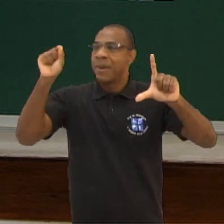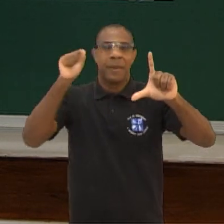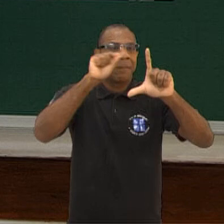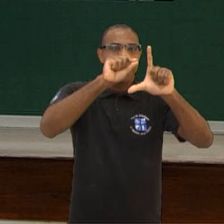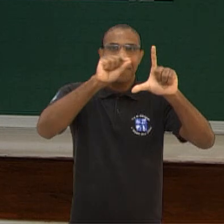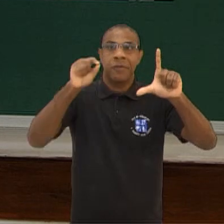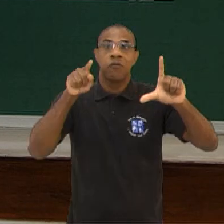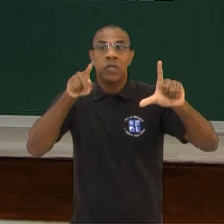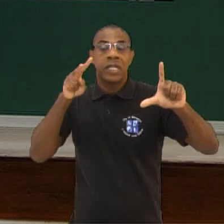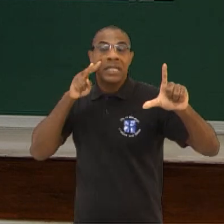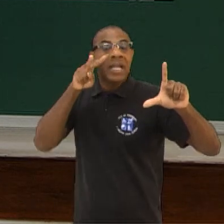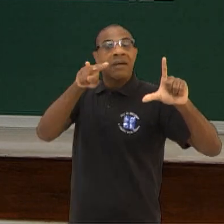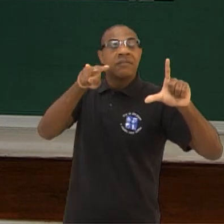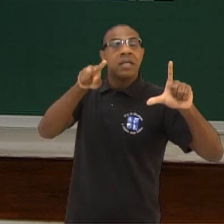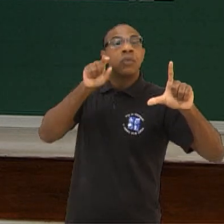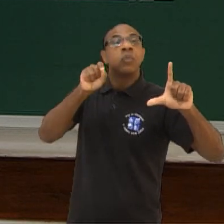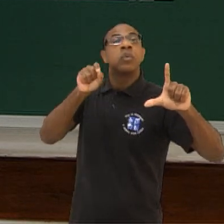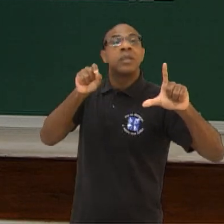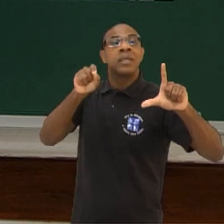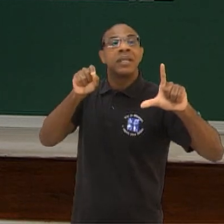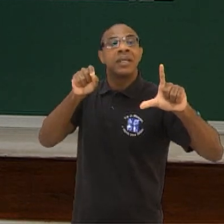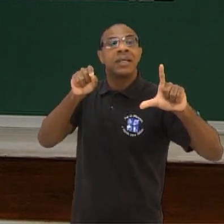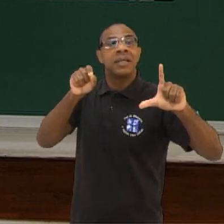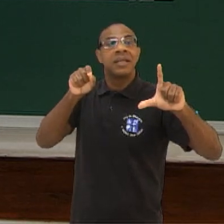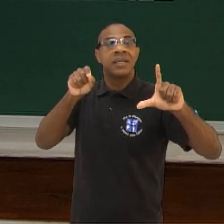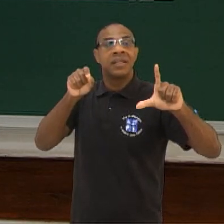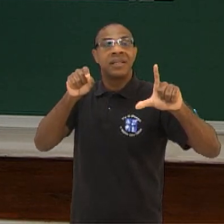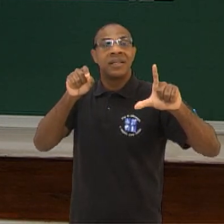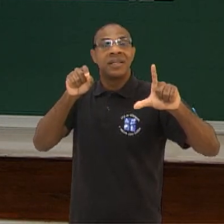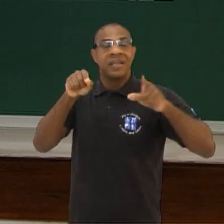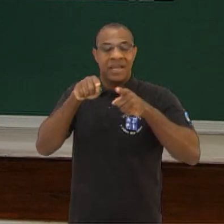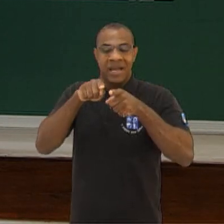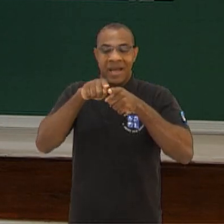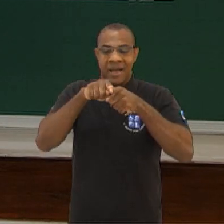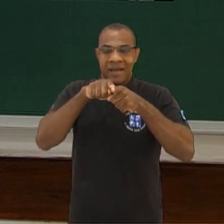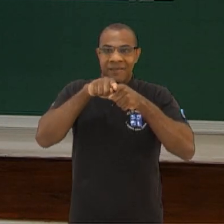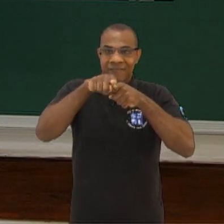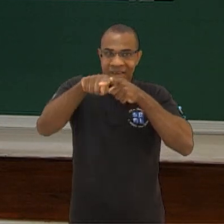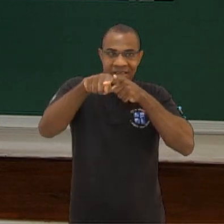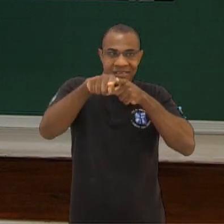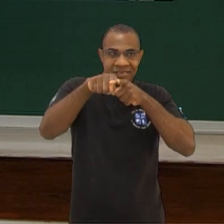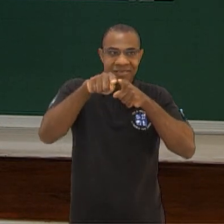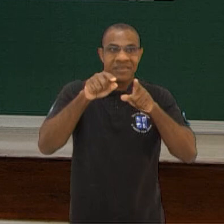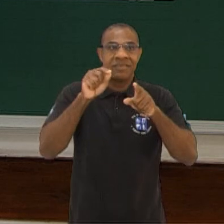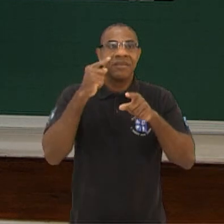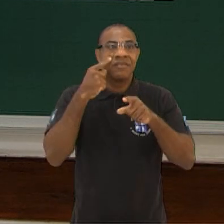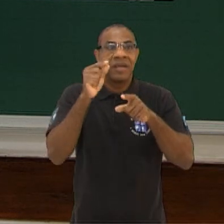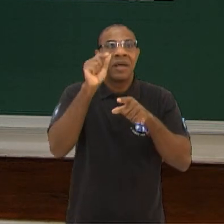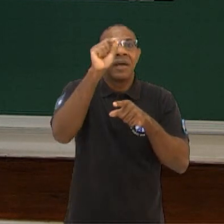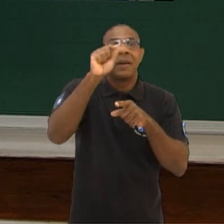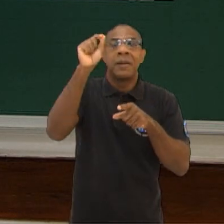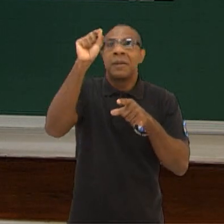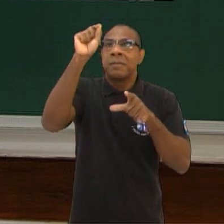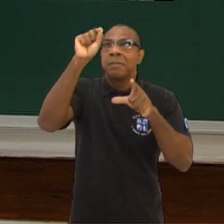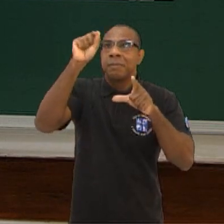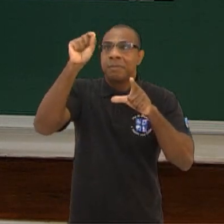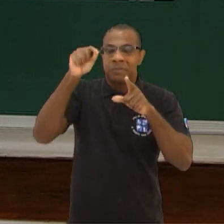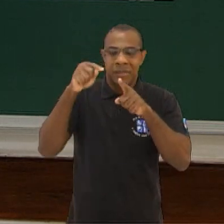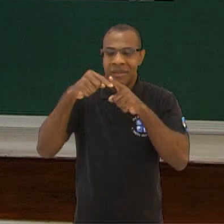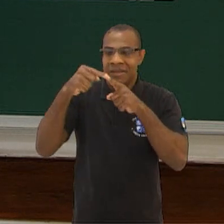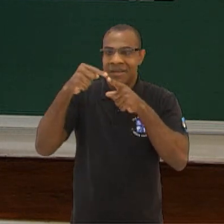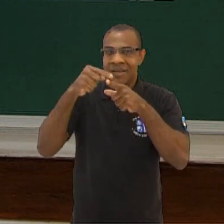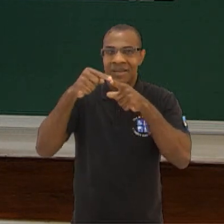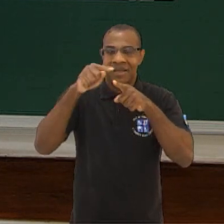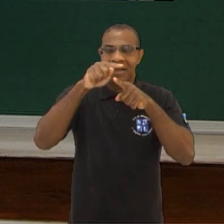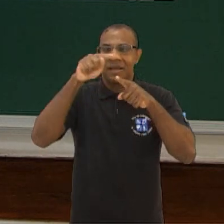está vendo a parte traseira de uma flecha, tá? Quando você vê um ponto, é a ponta da flecha. Quando